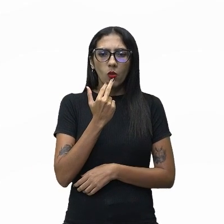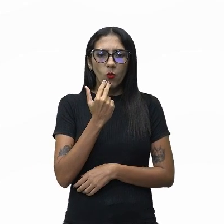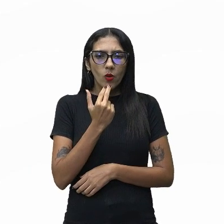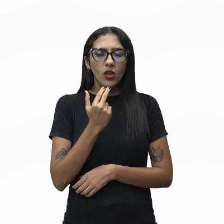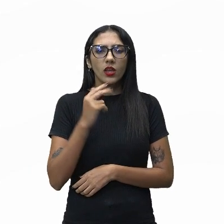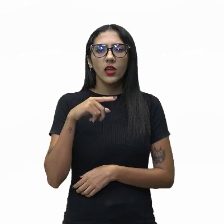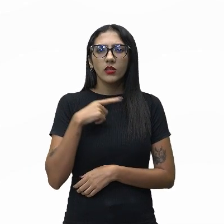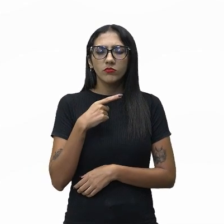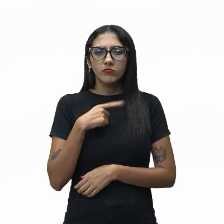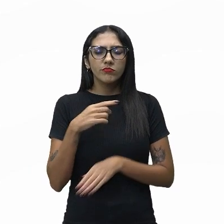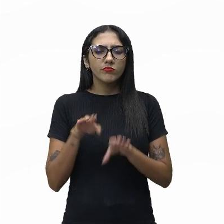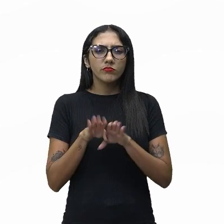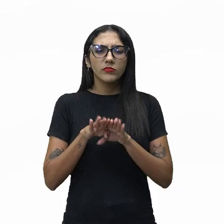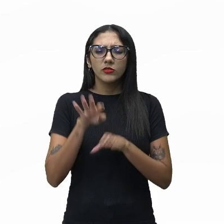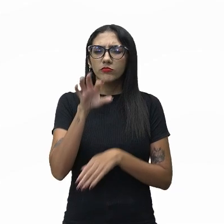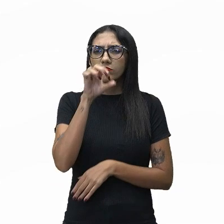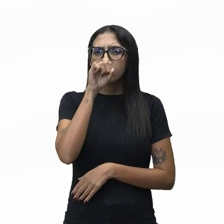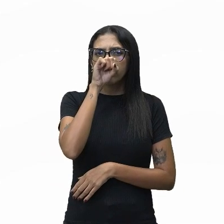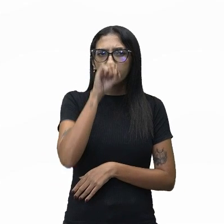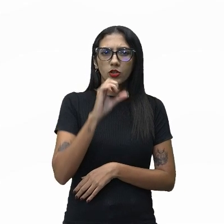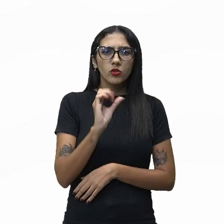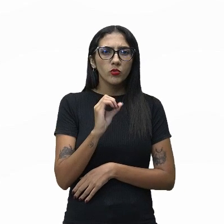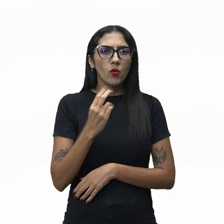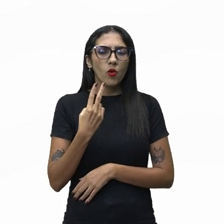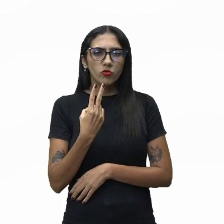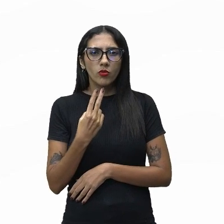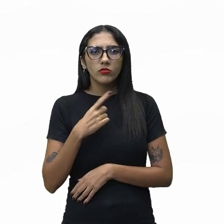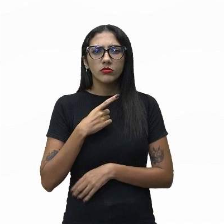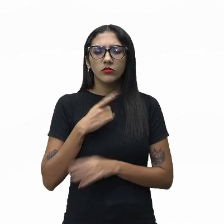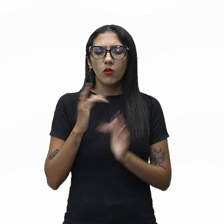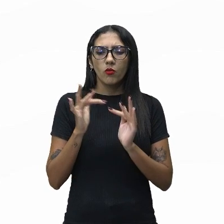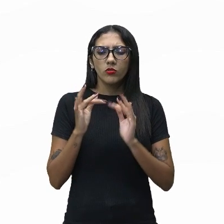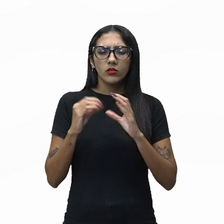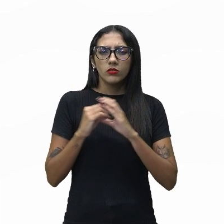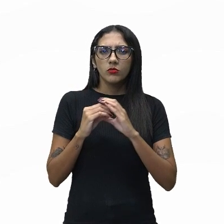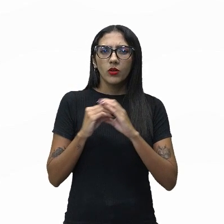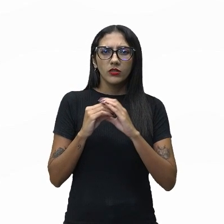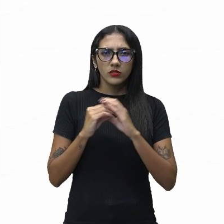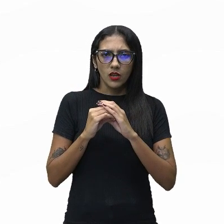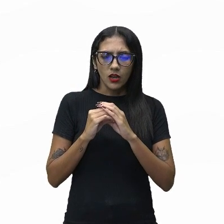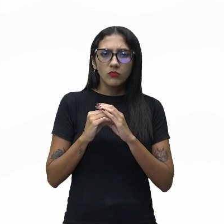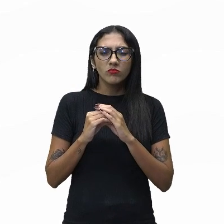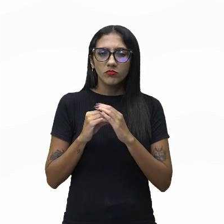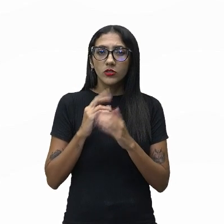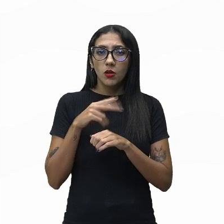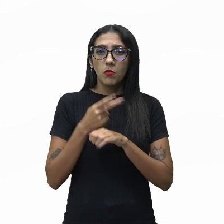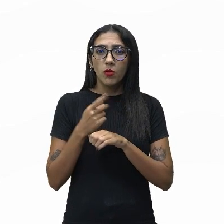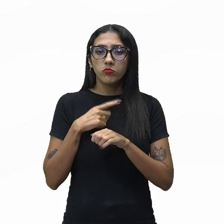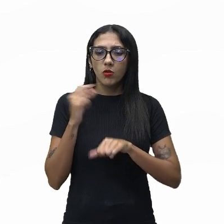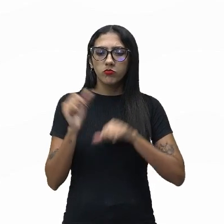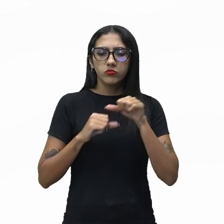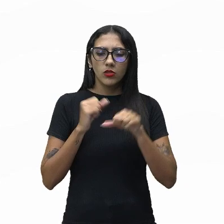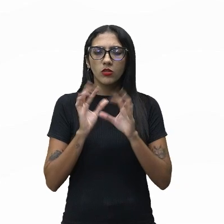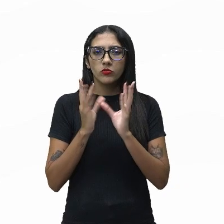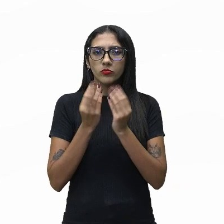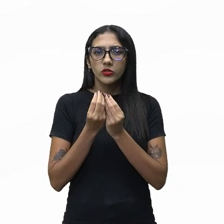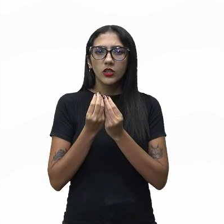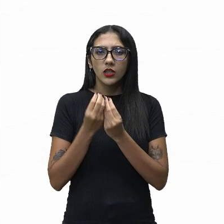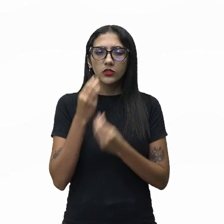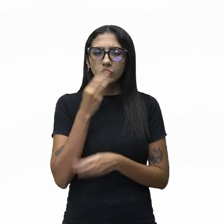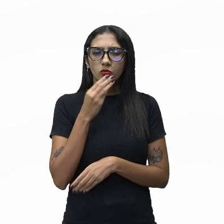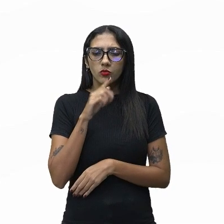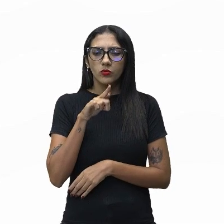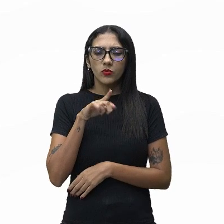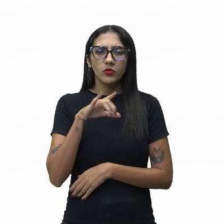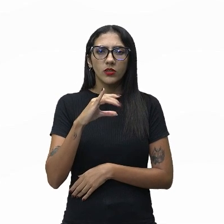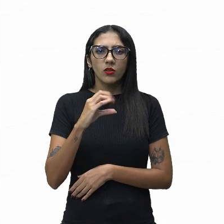gases da respiração, os quais vão chegar até as células, onde vai ocorrer aí a transformação da glicose e do